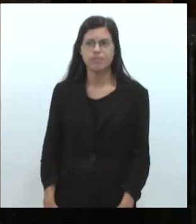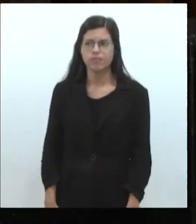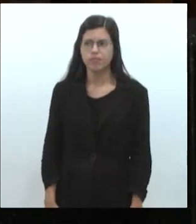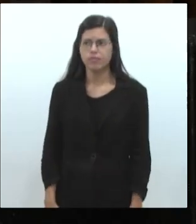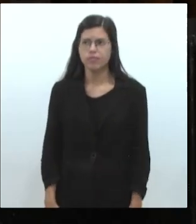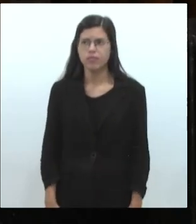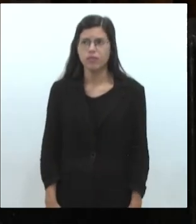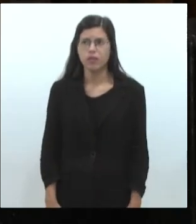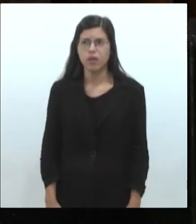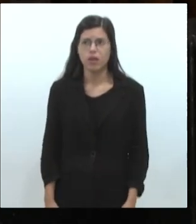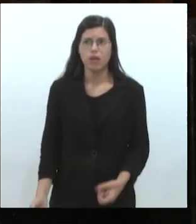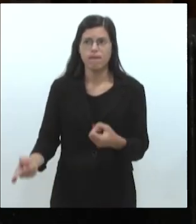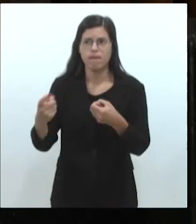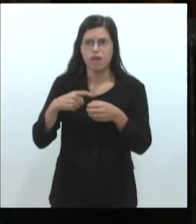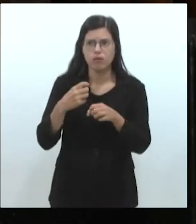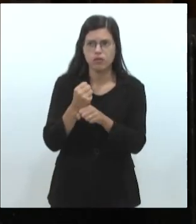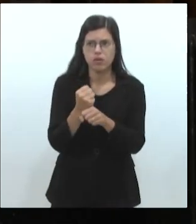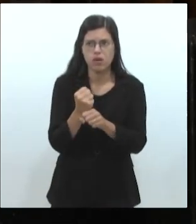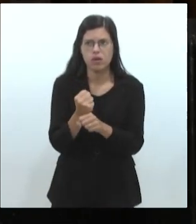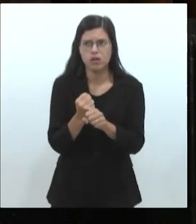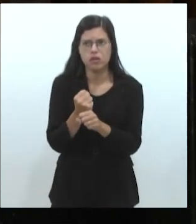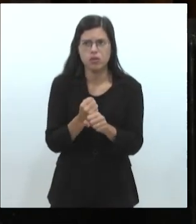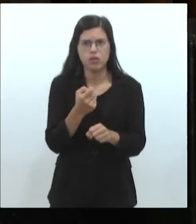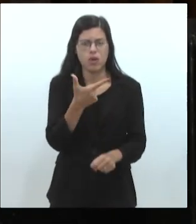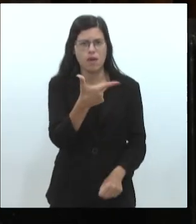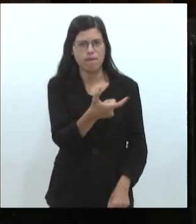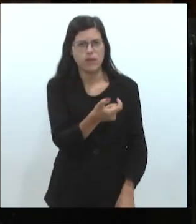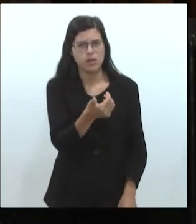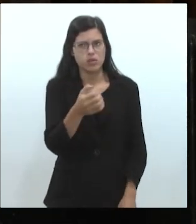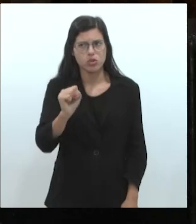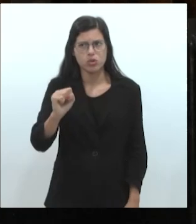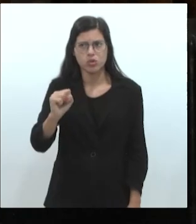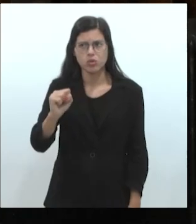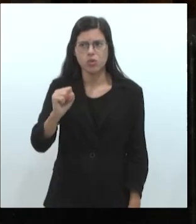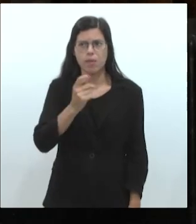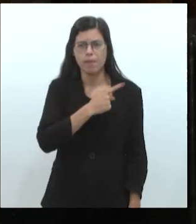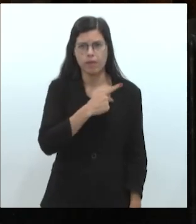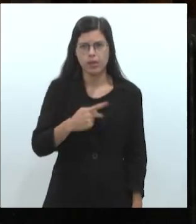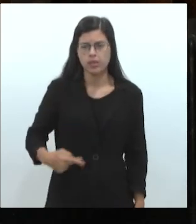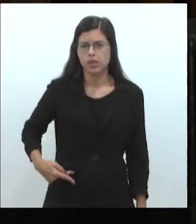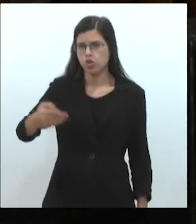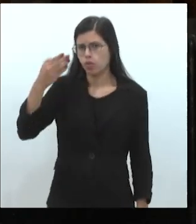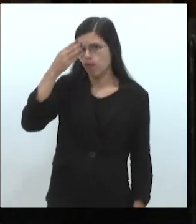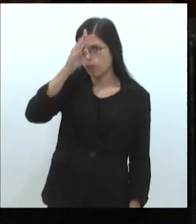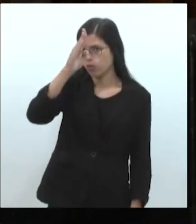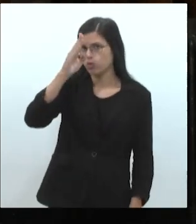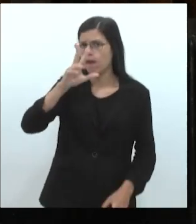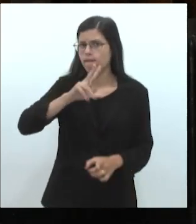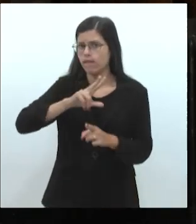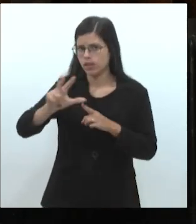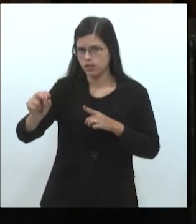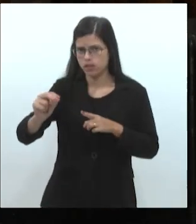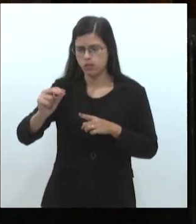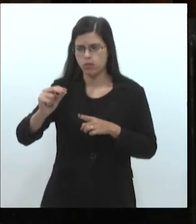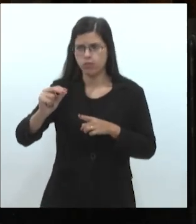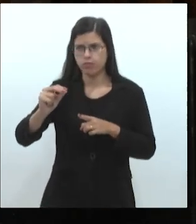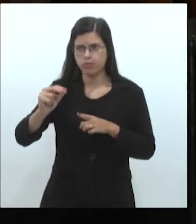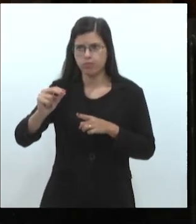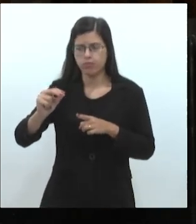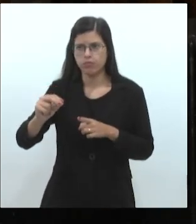volto ali aos idos de 2018, quando o então presidente Bolsonaro foi eleito,